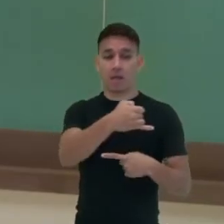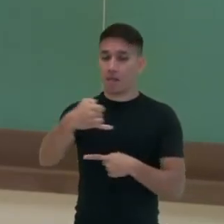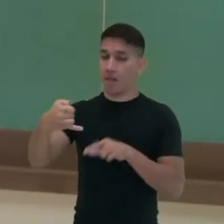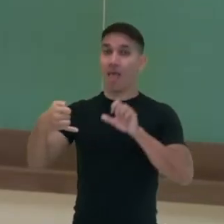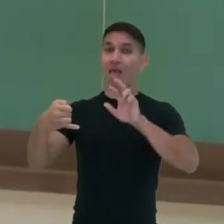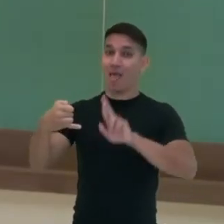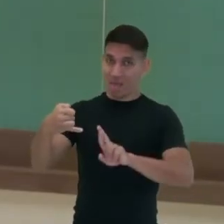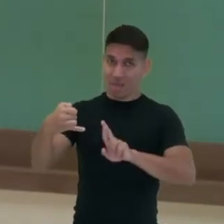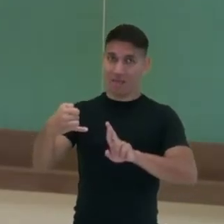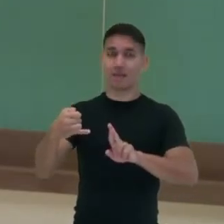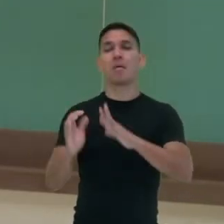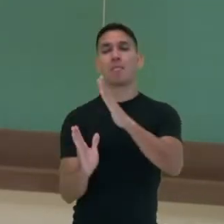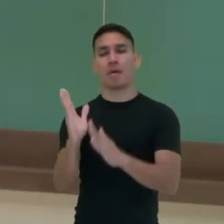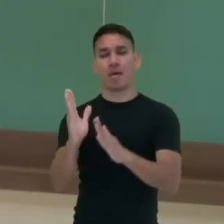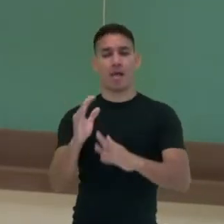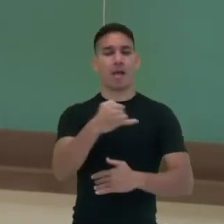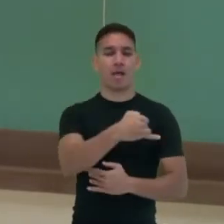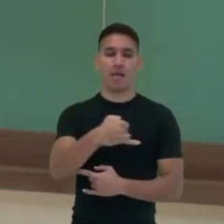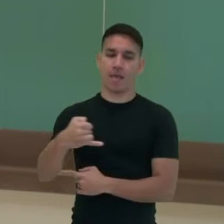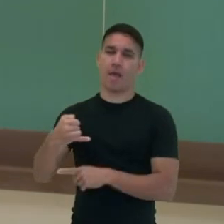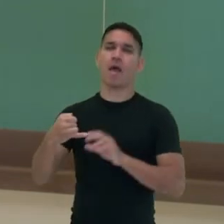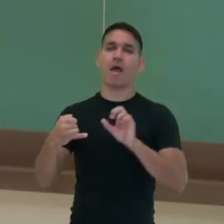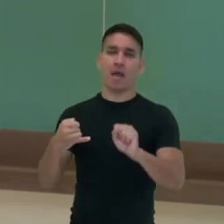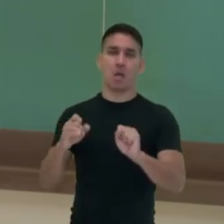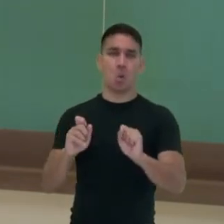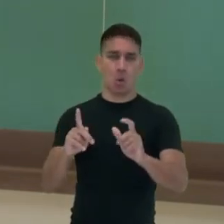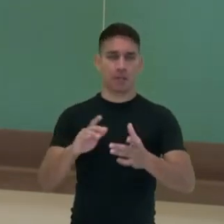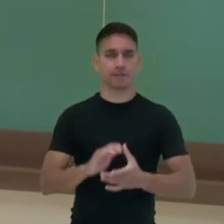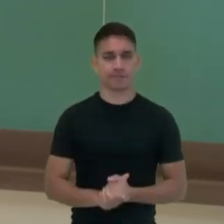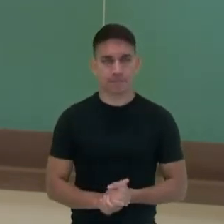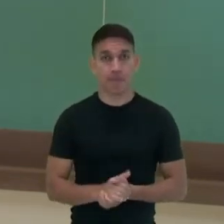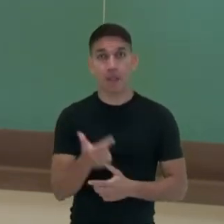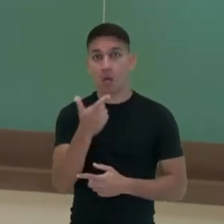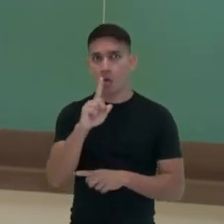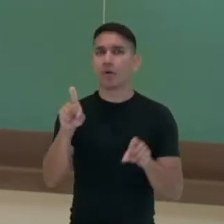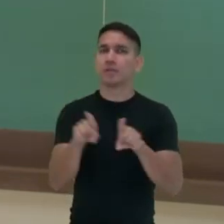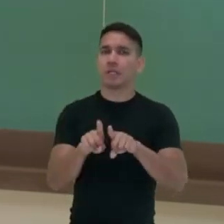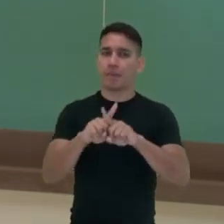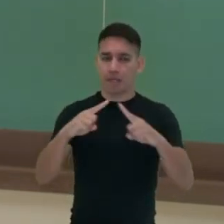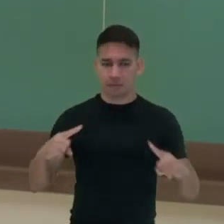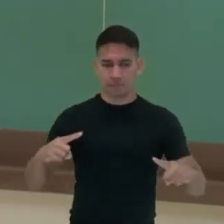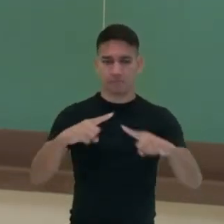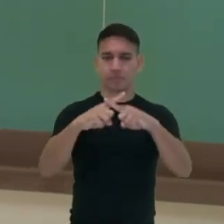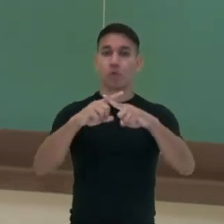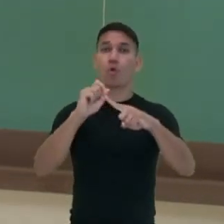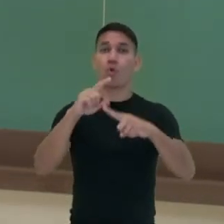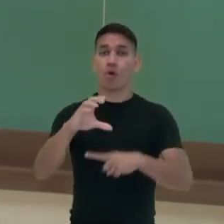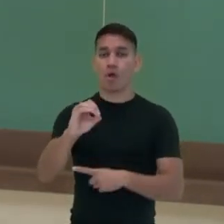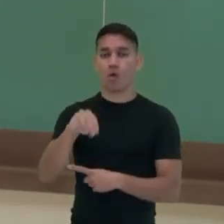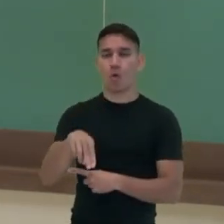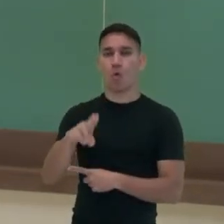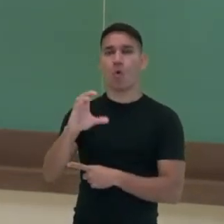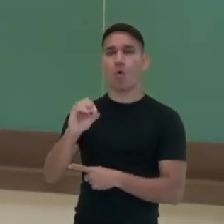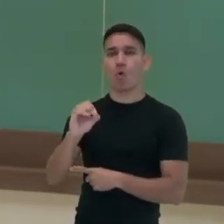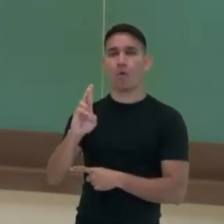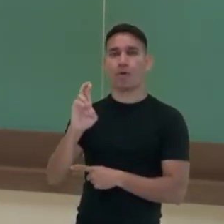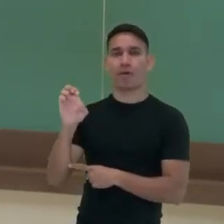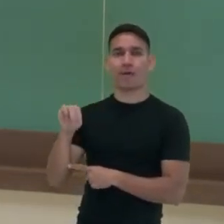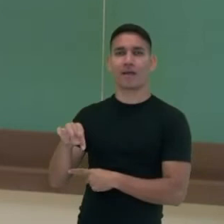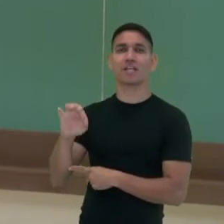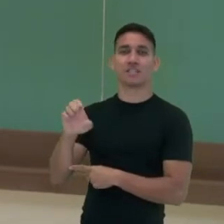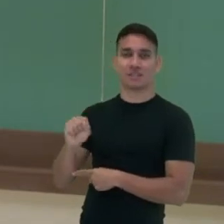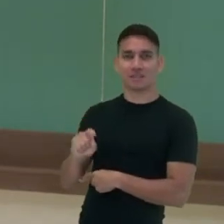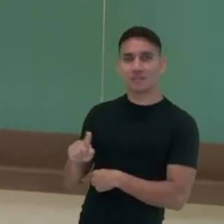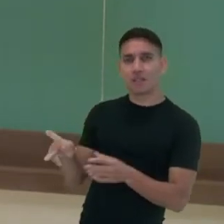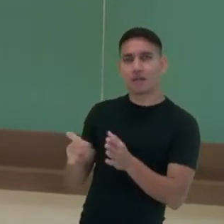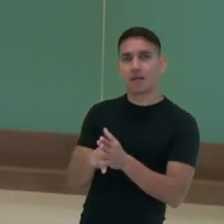tá bom? Beleza? Então tá jóia. Nós também temos as retas concorrentes, que são aquelas retas, né, que são essas duas retas,